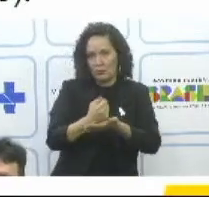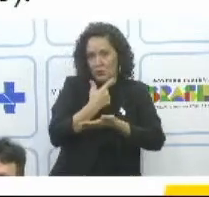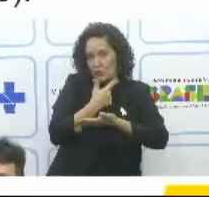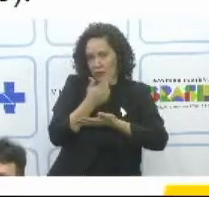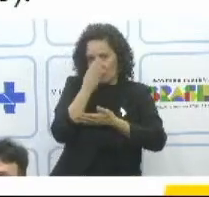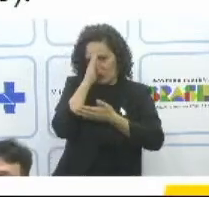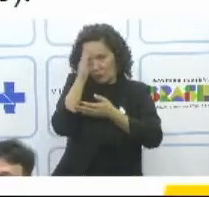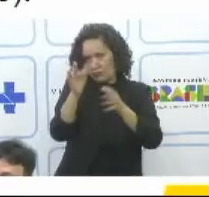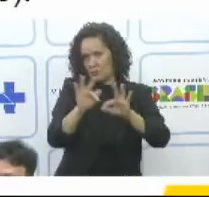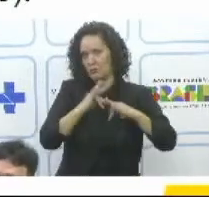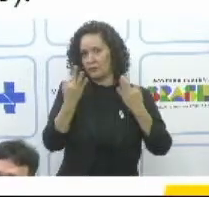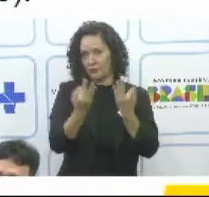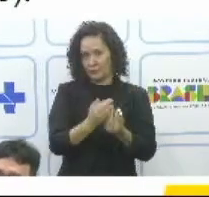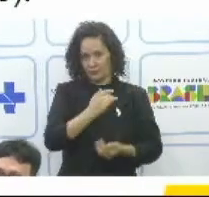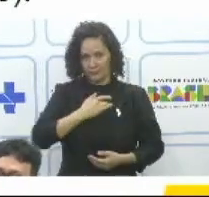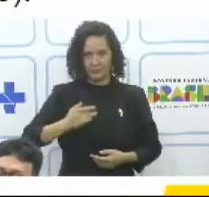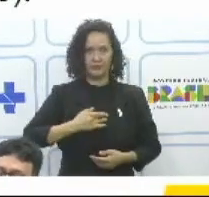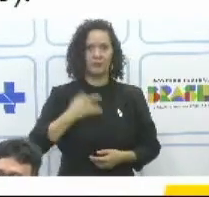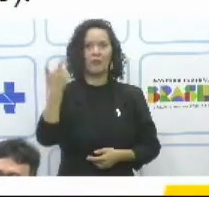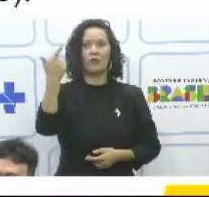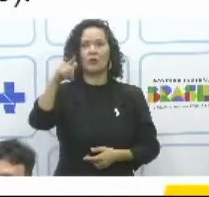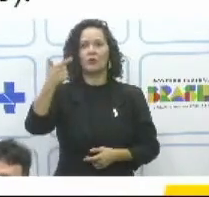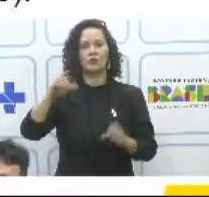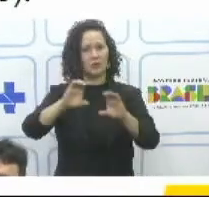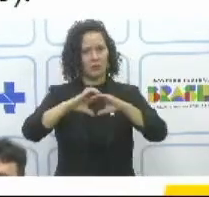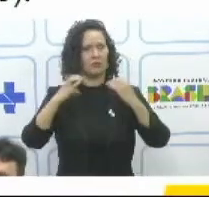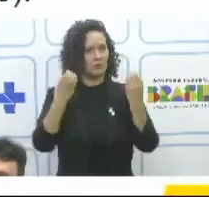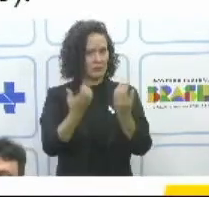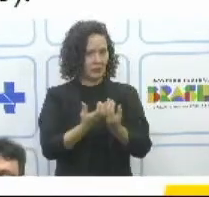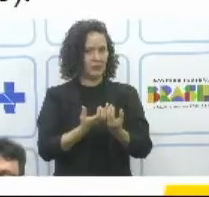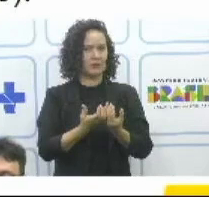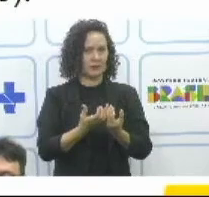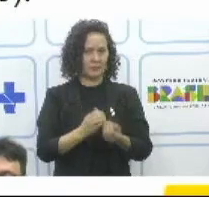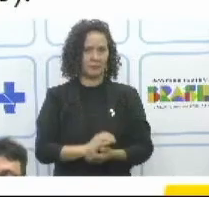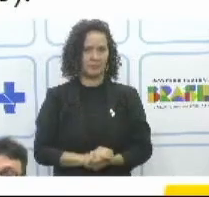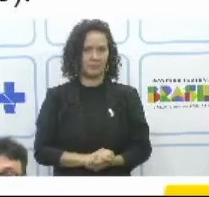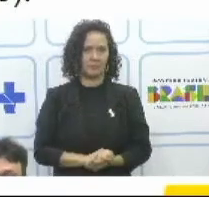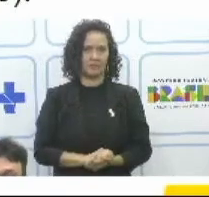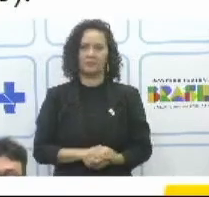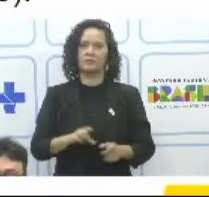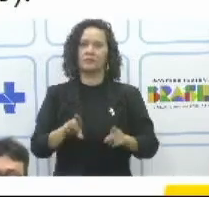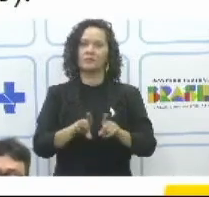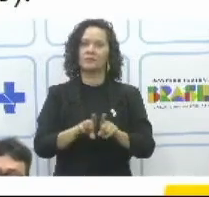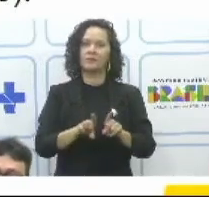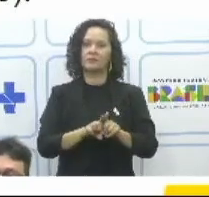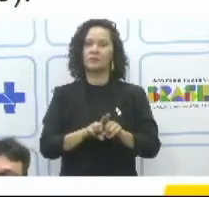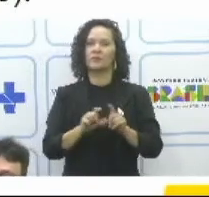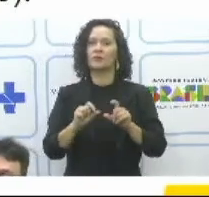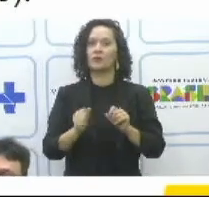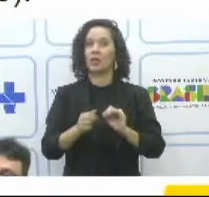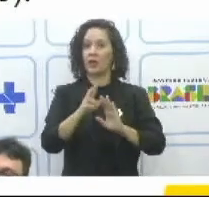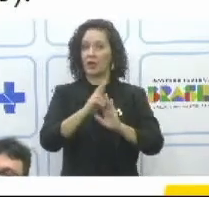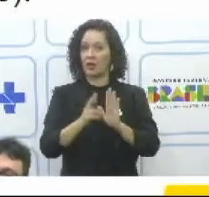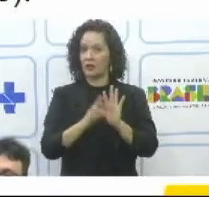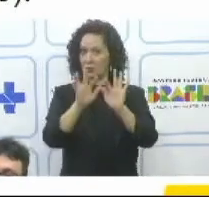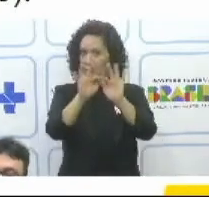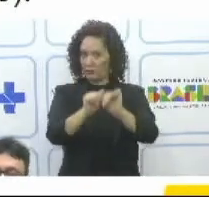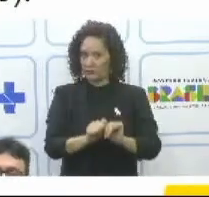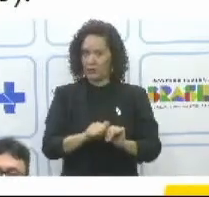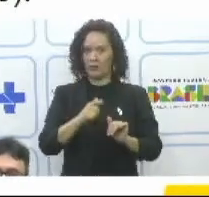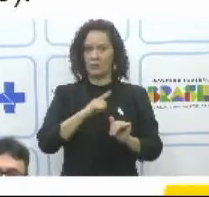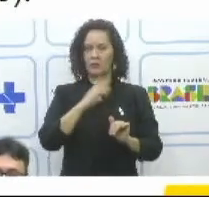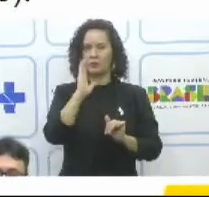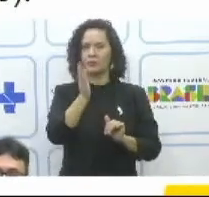na saúde da família. Né? E nas demais conferências, né, também, né, em seus relatórios finais,